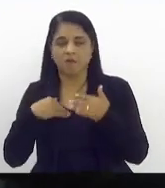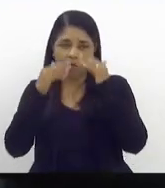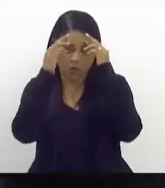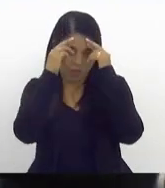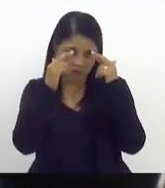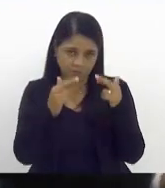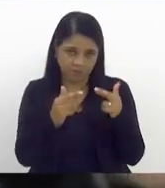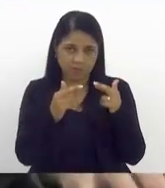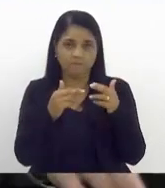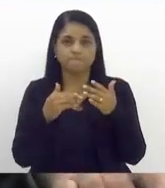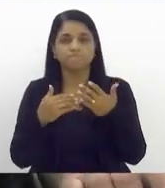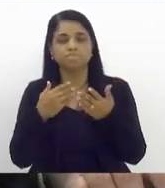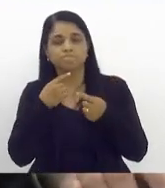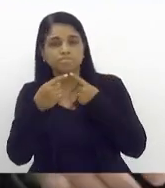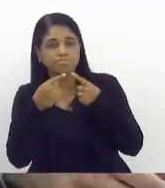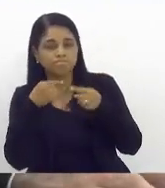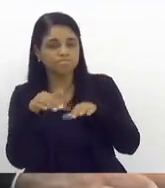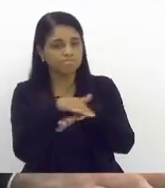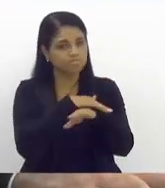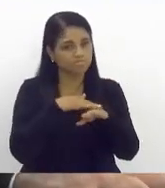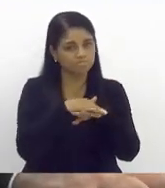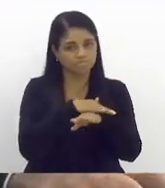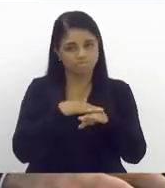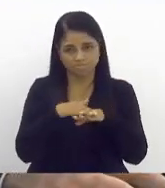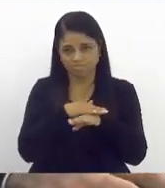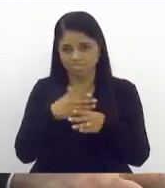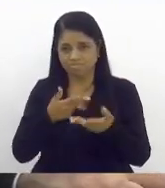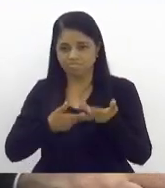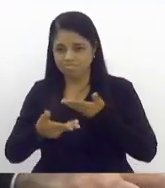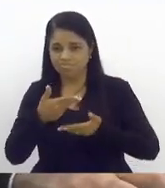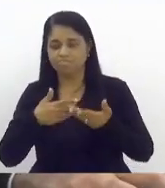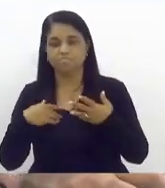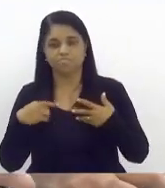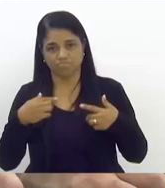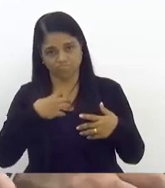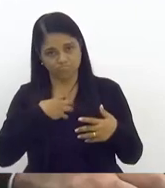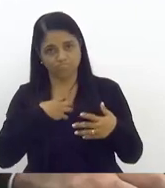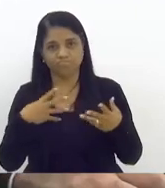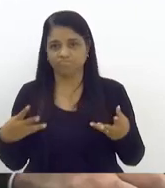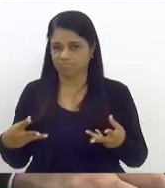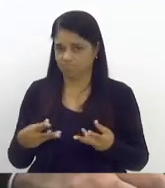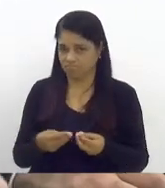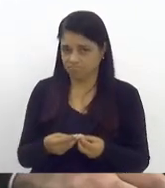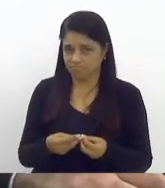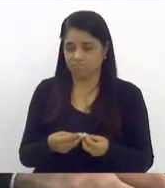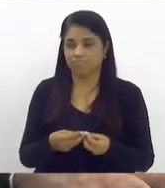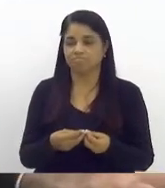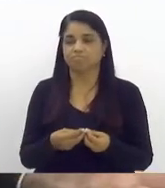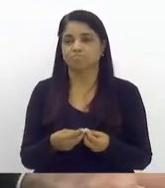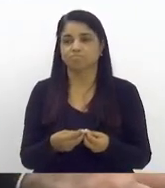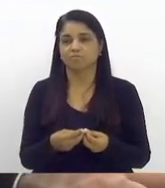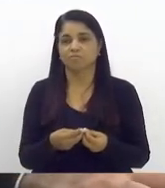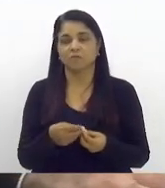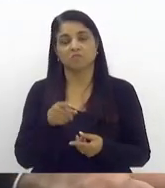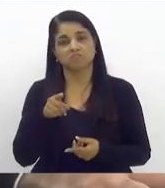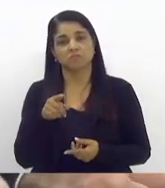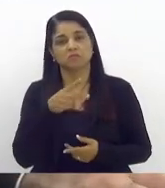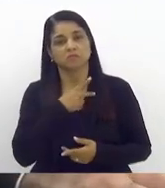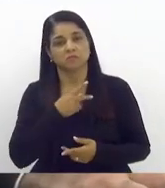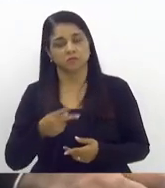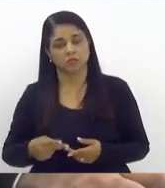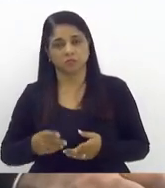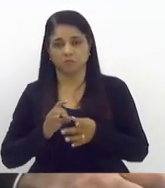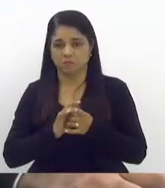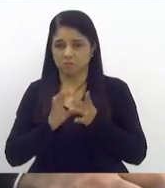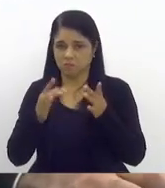pelo processo de diálogo que a gente estabelece aqui, me sensibilizo. Eu não sei se Vossa Excelência me concederia, se eu pudesse